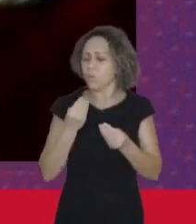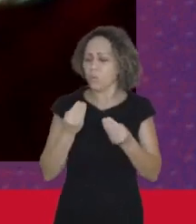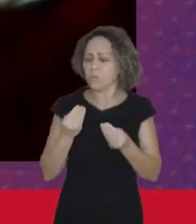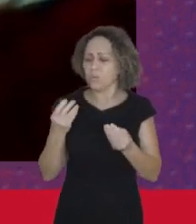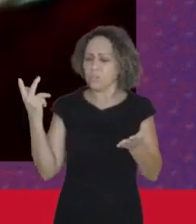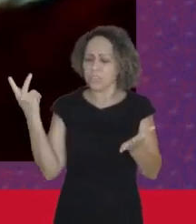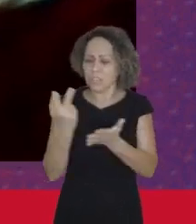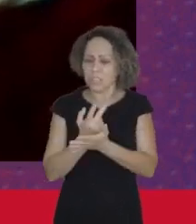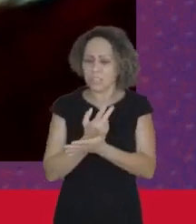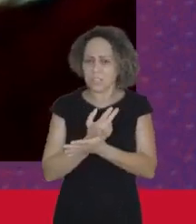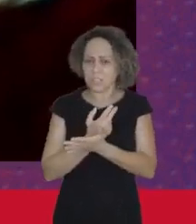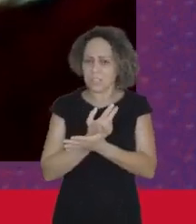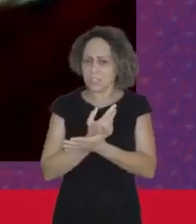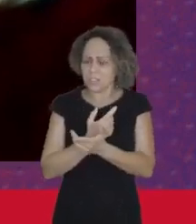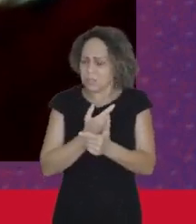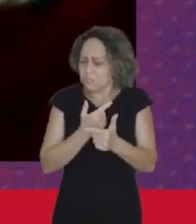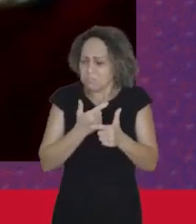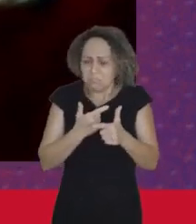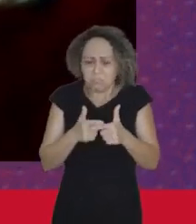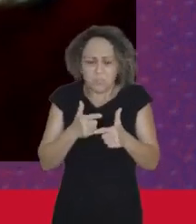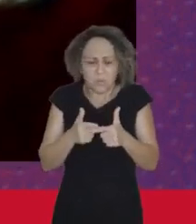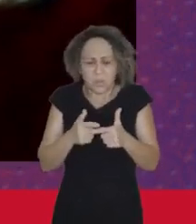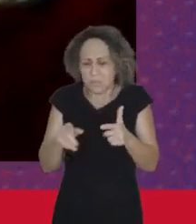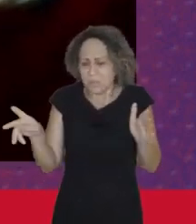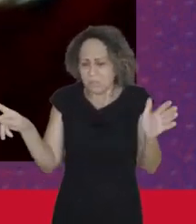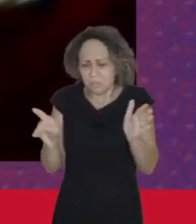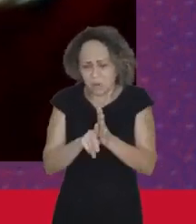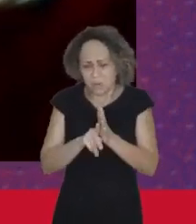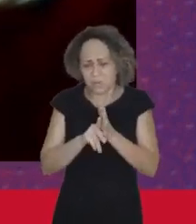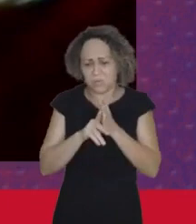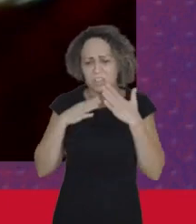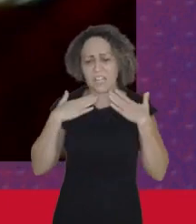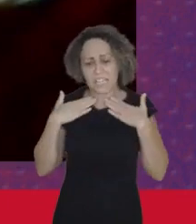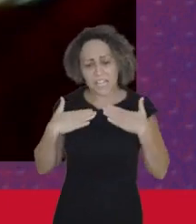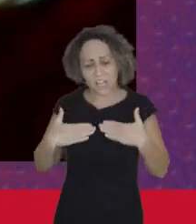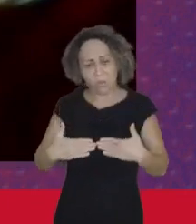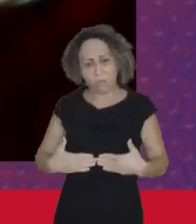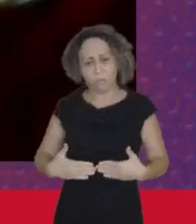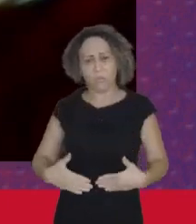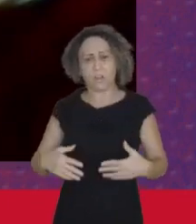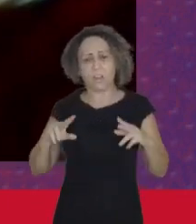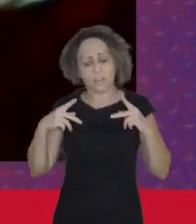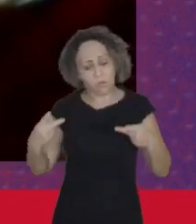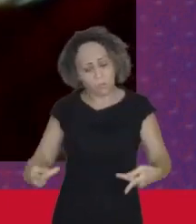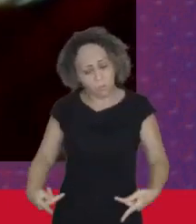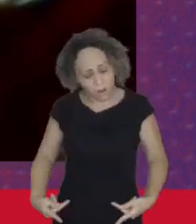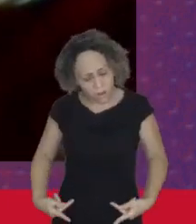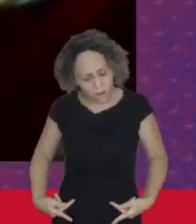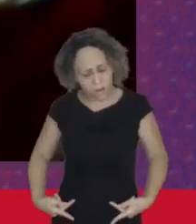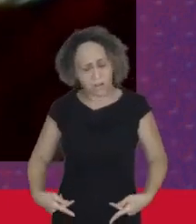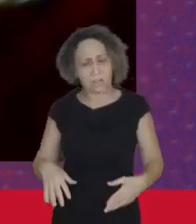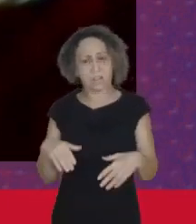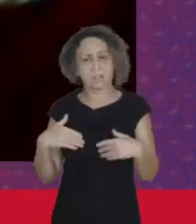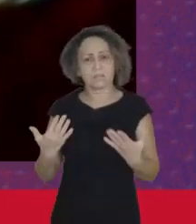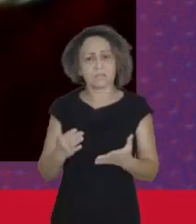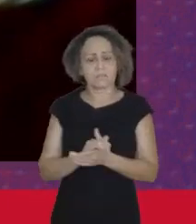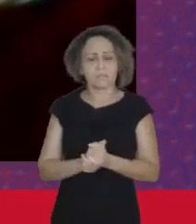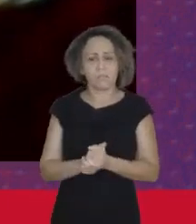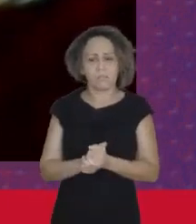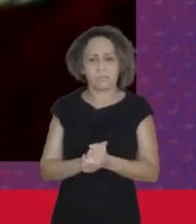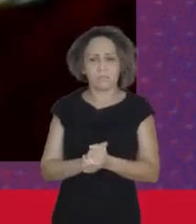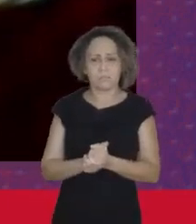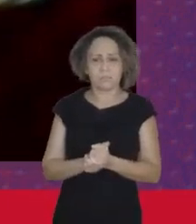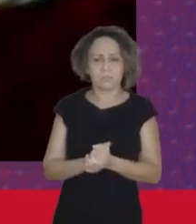eu disse, e a deficiência deixa de ser vista como algo que está exclusivamente